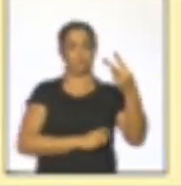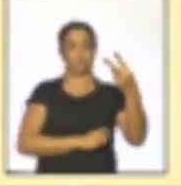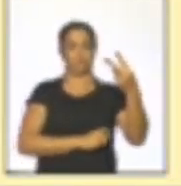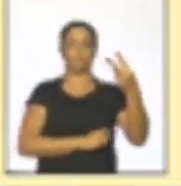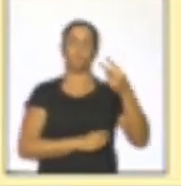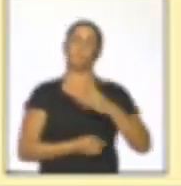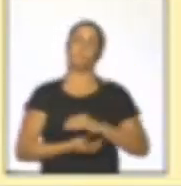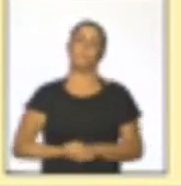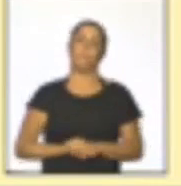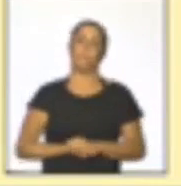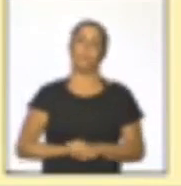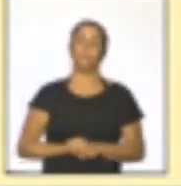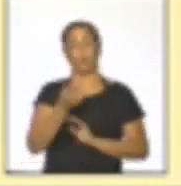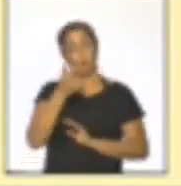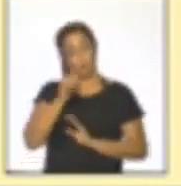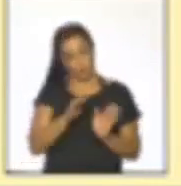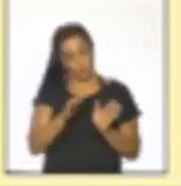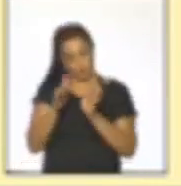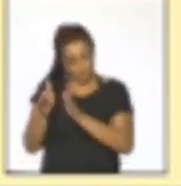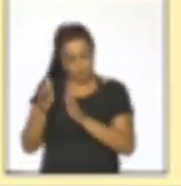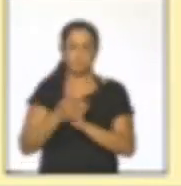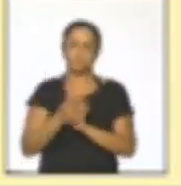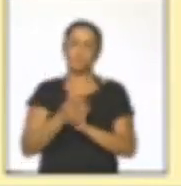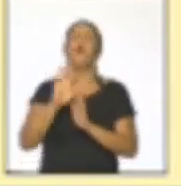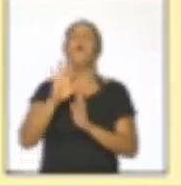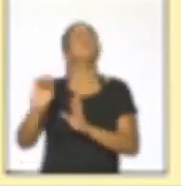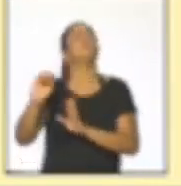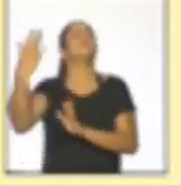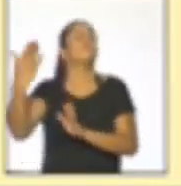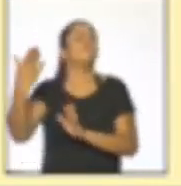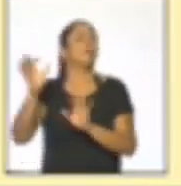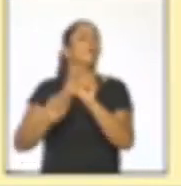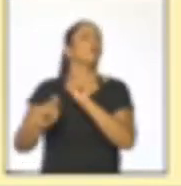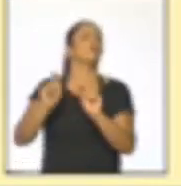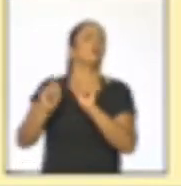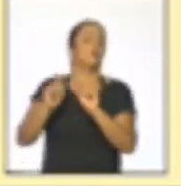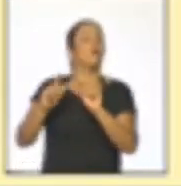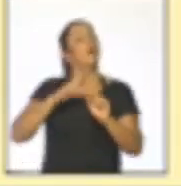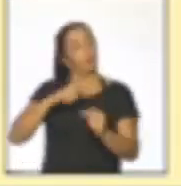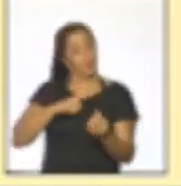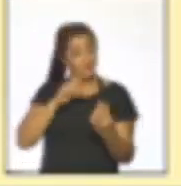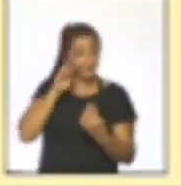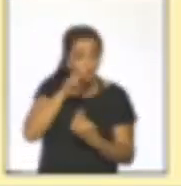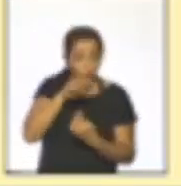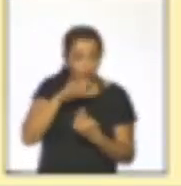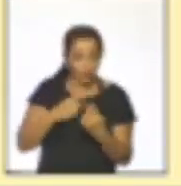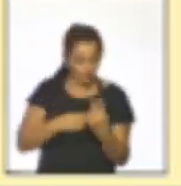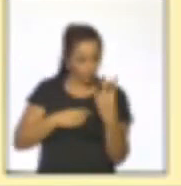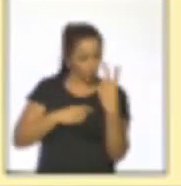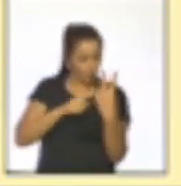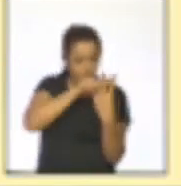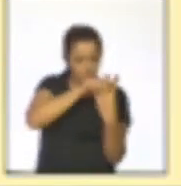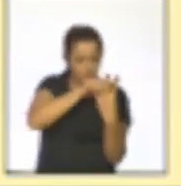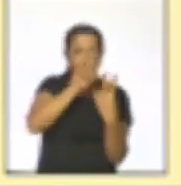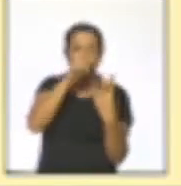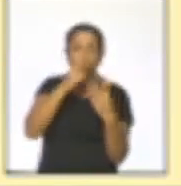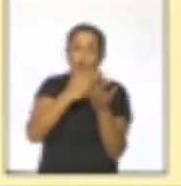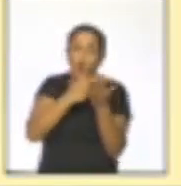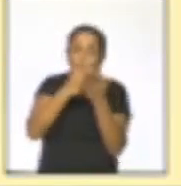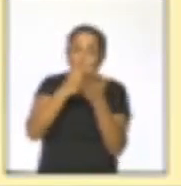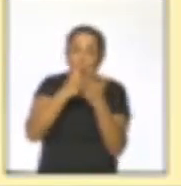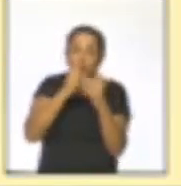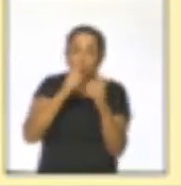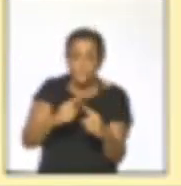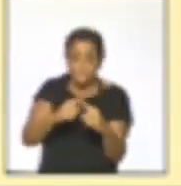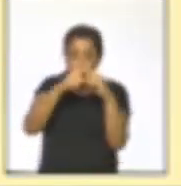2. Próxima etapa. O que que vai acontecer? Está vendo esse 2 aqui? Ele vai passar multiplicando pelo